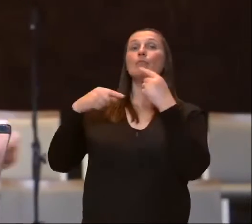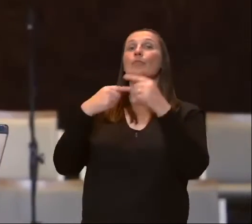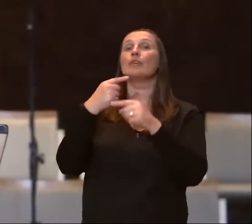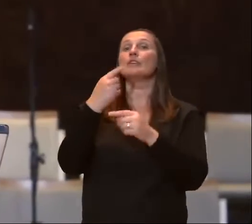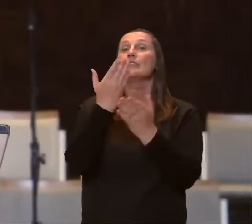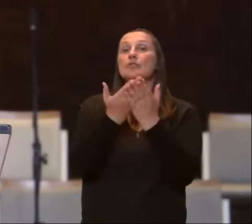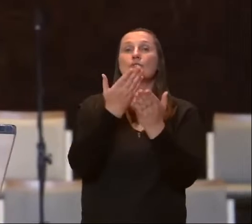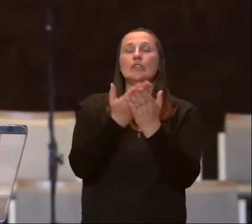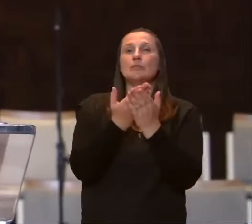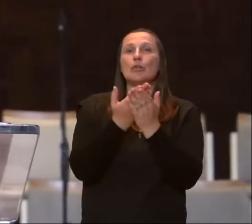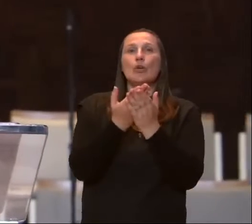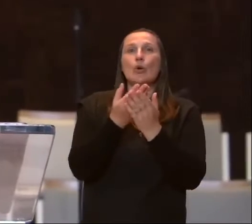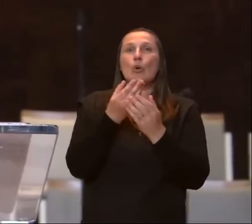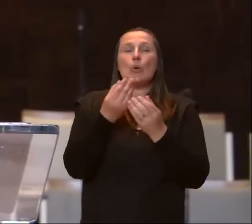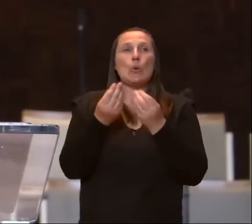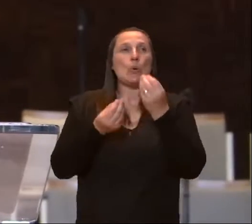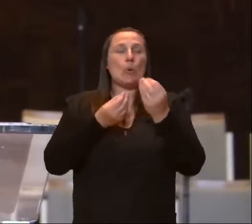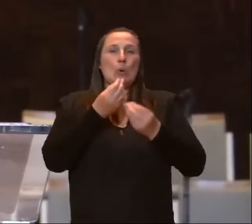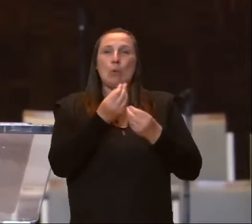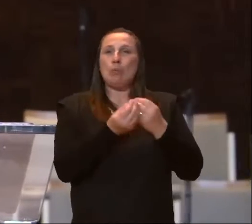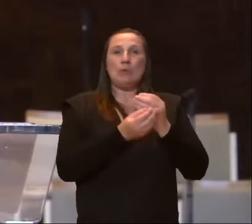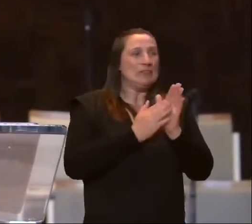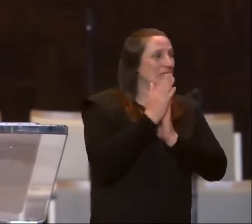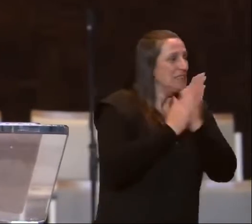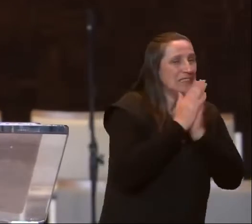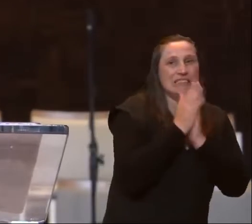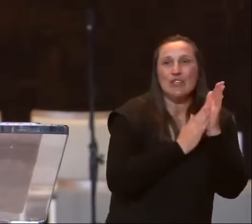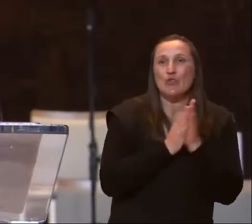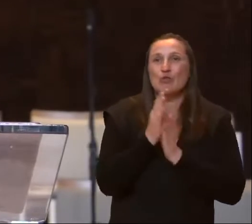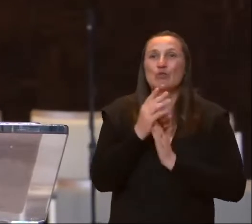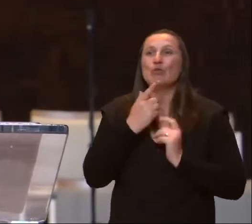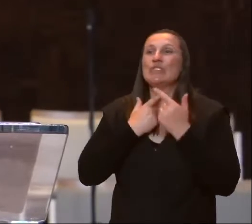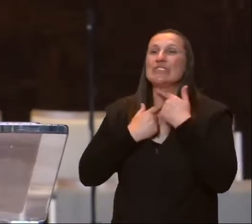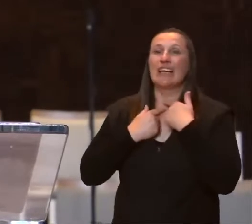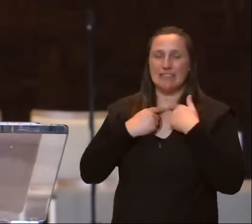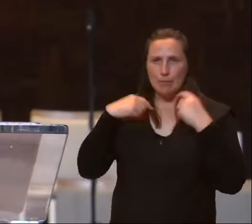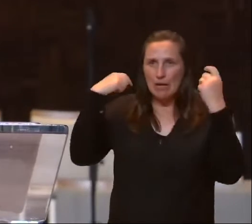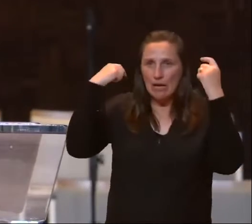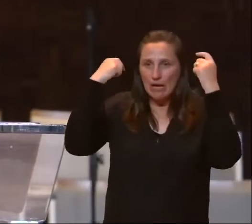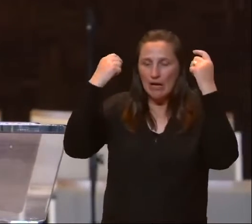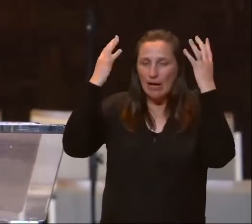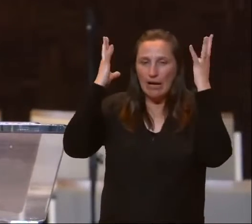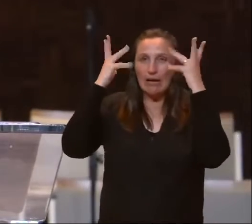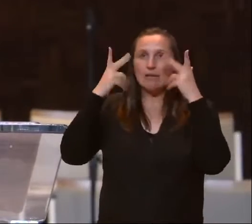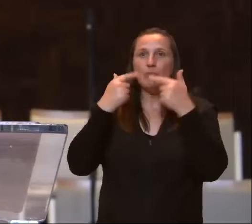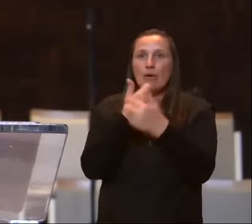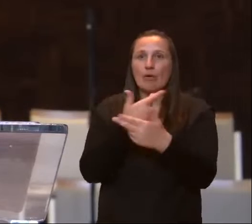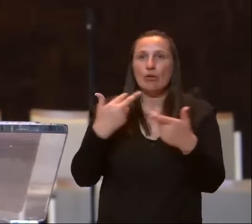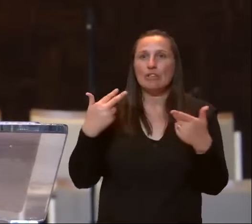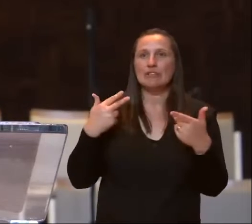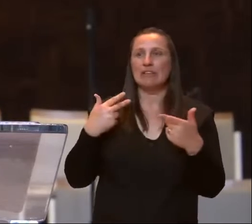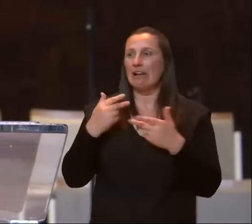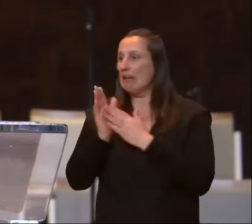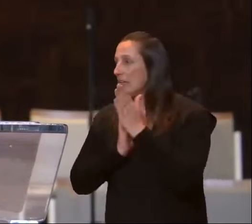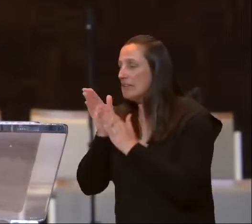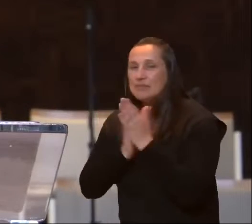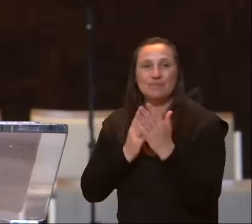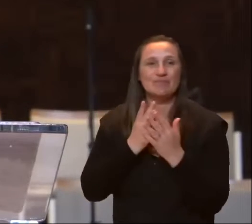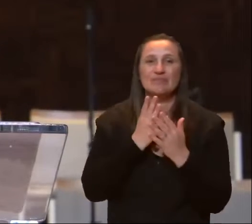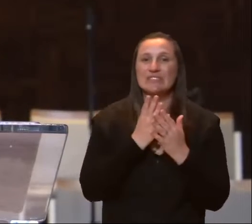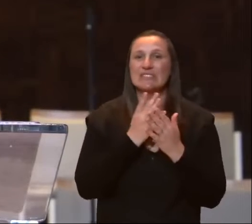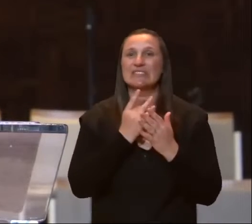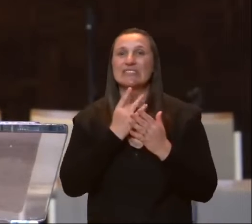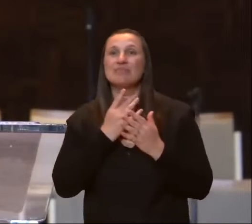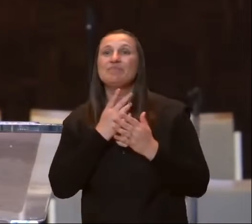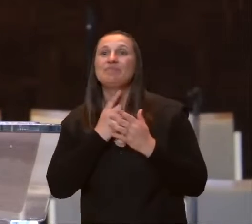desespero. A imagem da corça desesperada, com sede. E agora ele está falando, o meu desespero eu